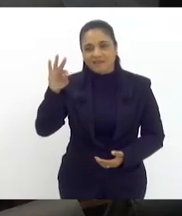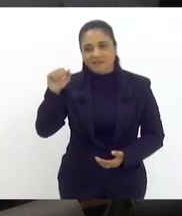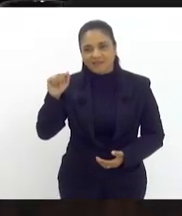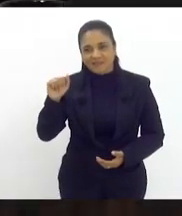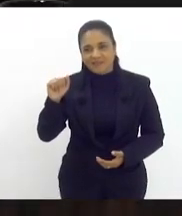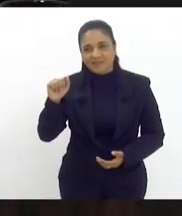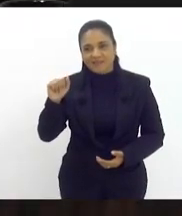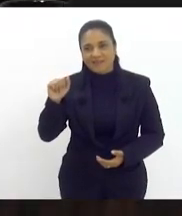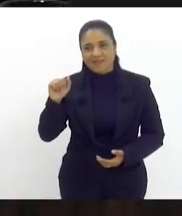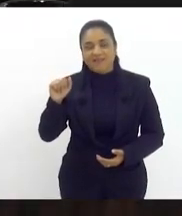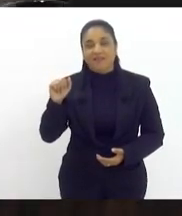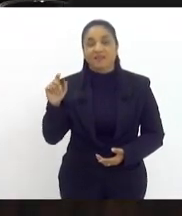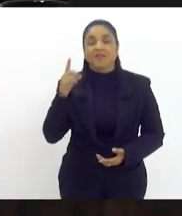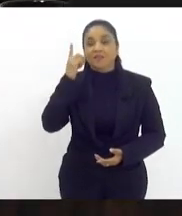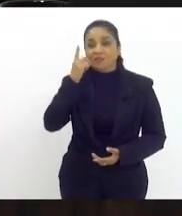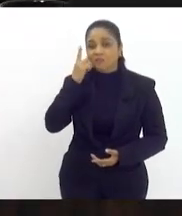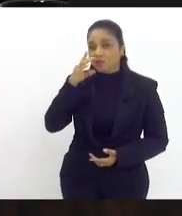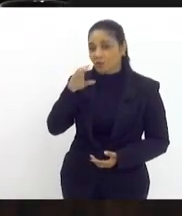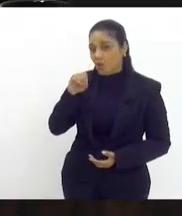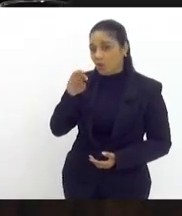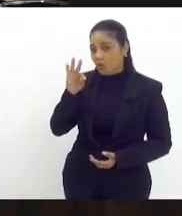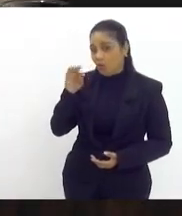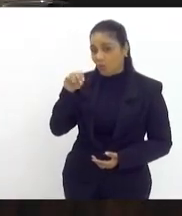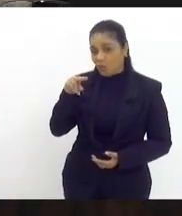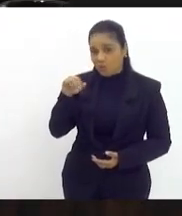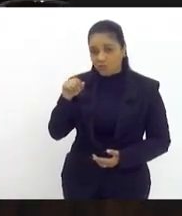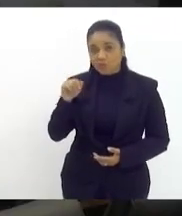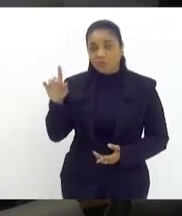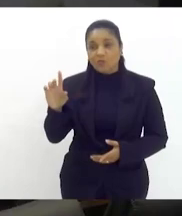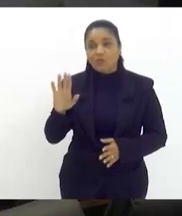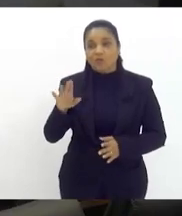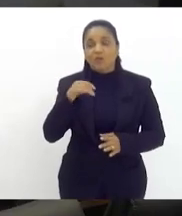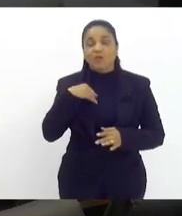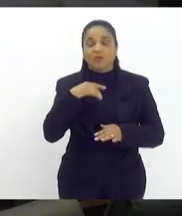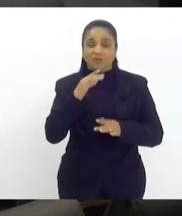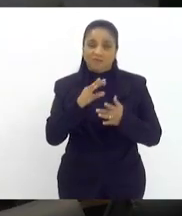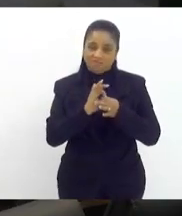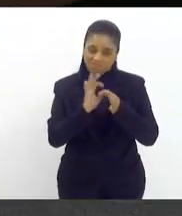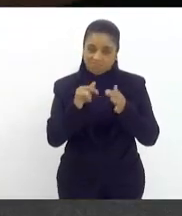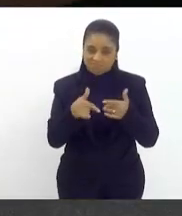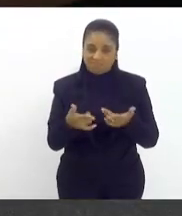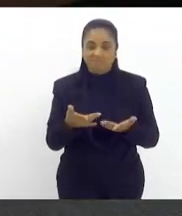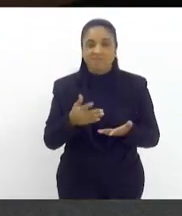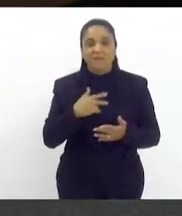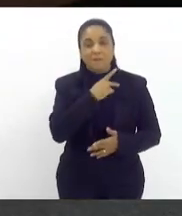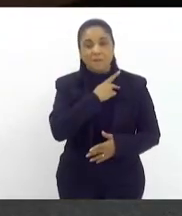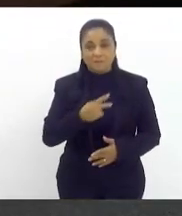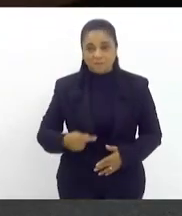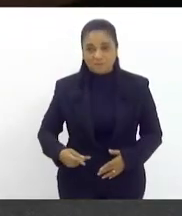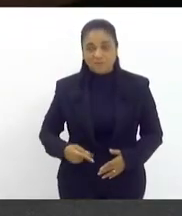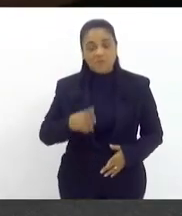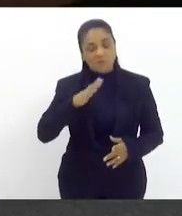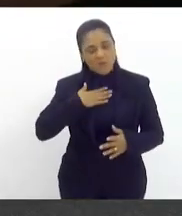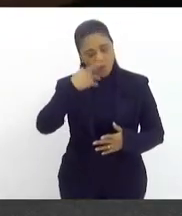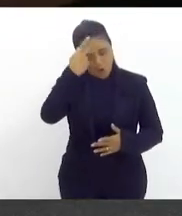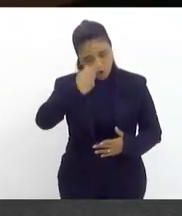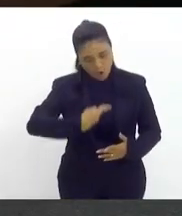deputado Autônio de Paulo enquanto a deputada Renata se dirige vossa excelência presidenta é uma honra